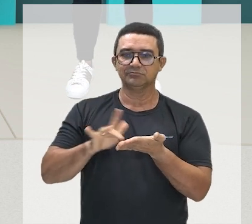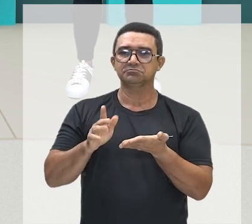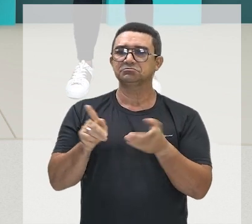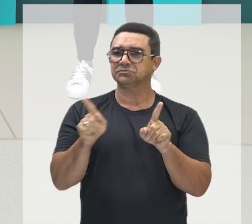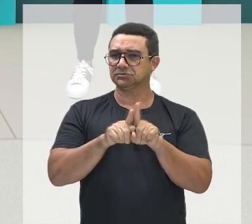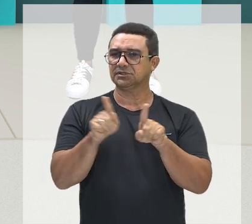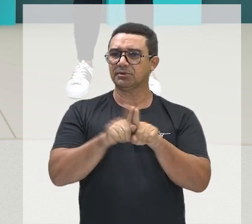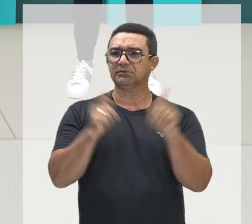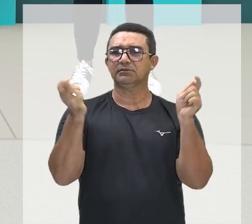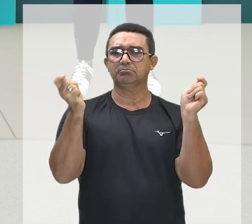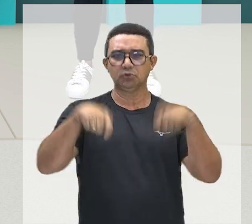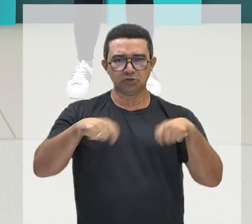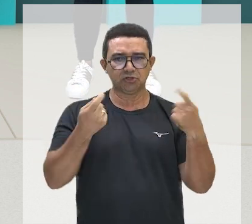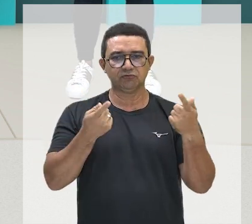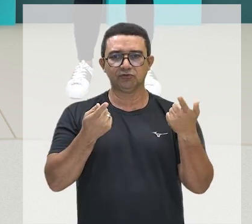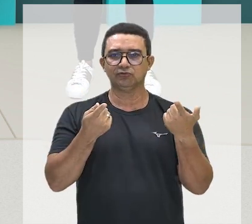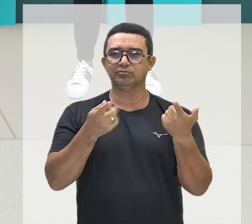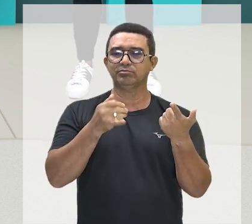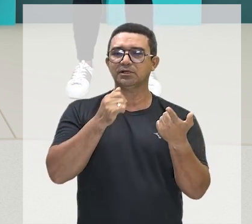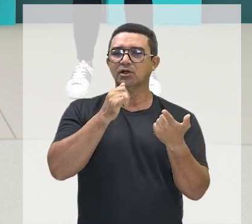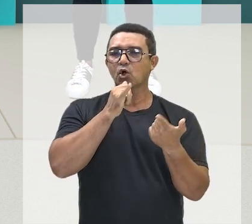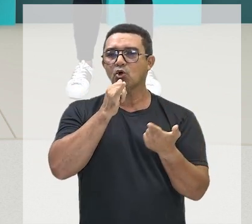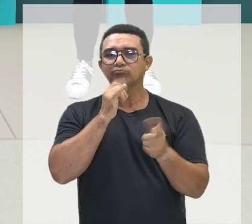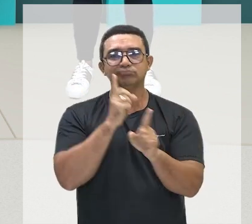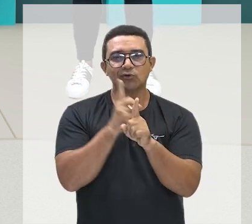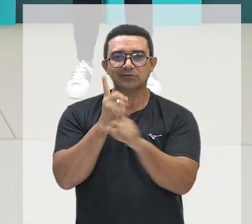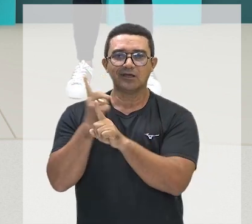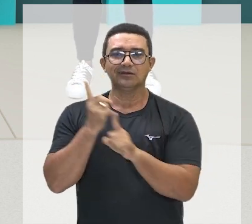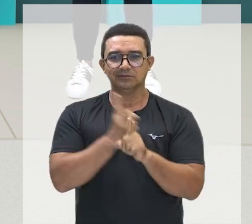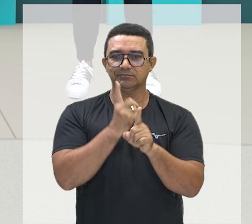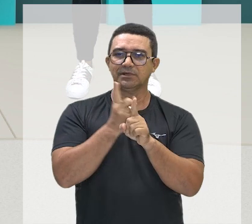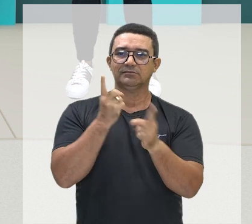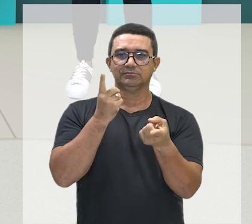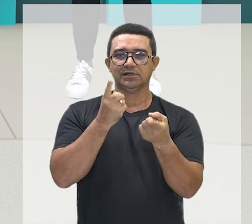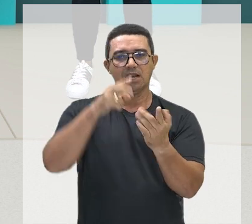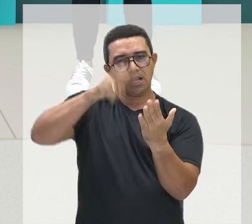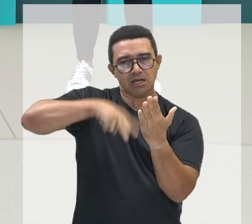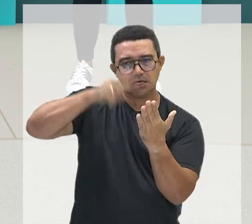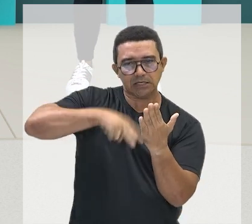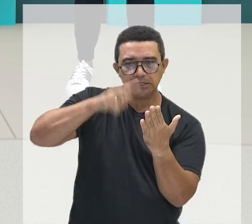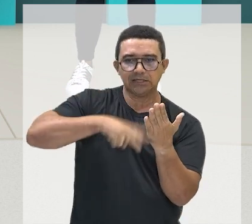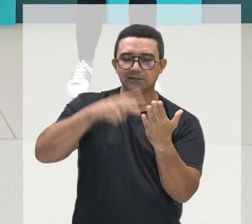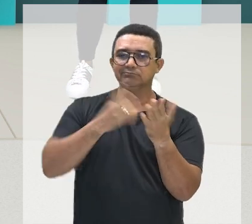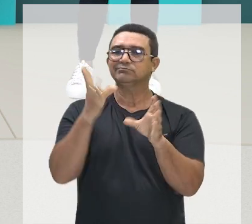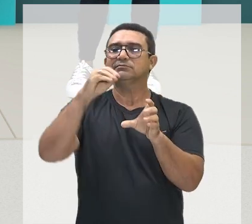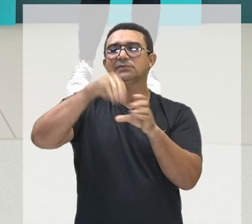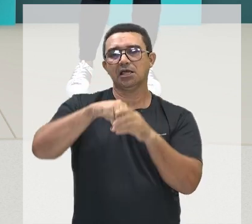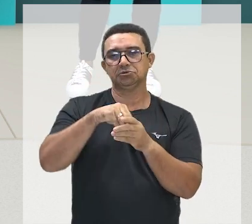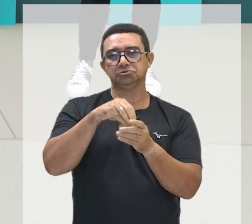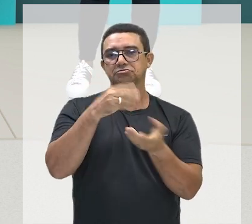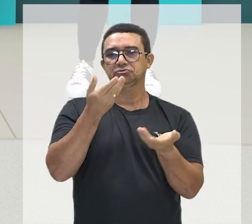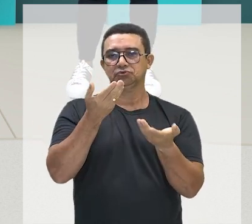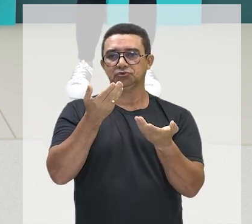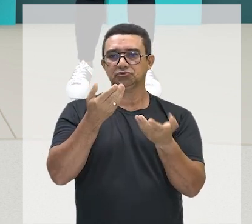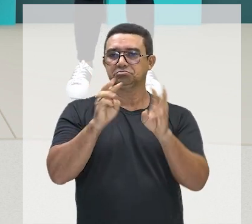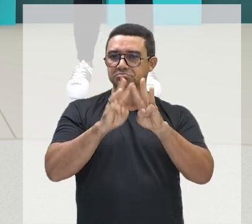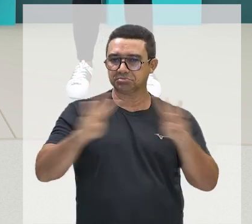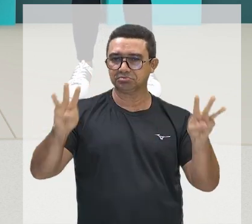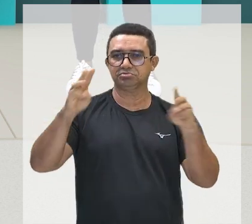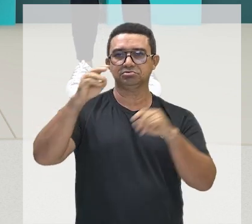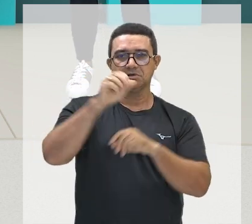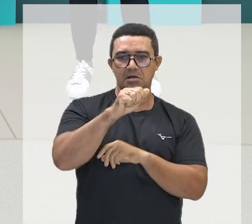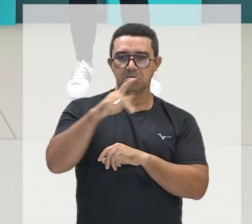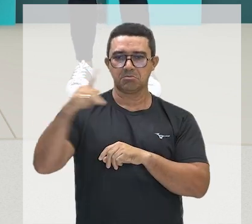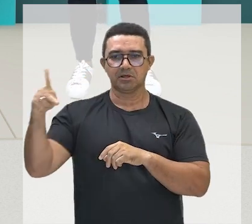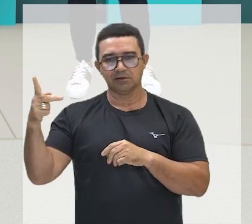digital para leitura nos dispositivos eletrônicos. Então, aqui nós temos mais dois tipos